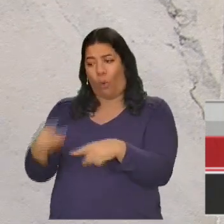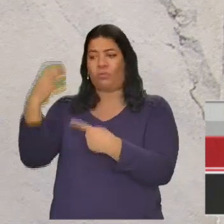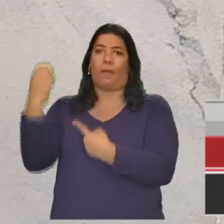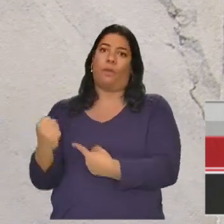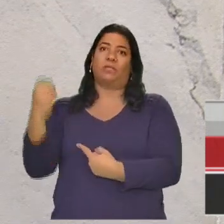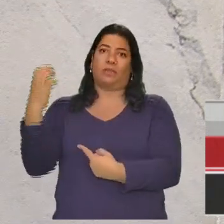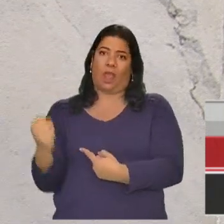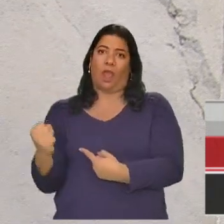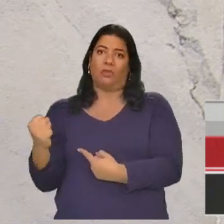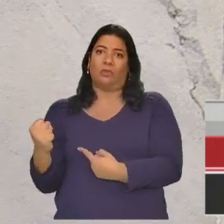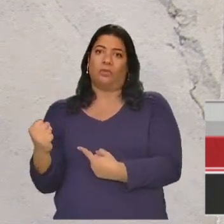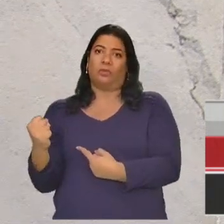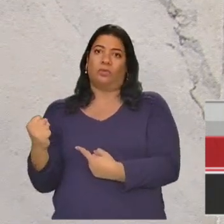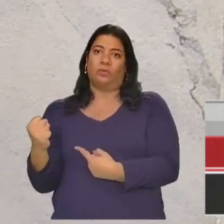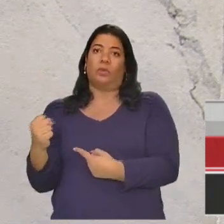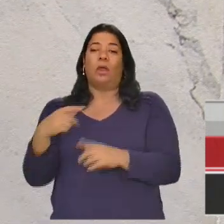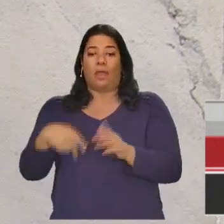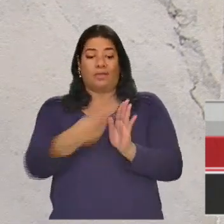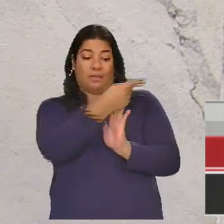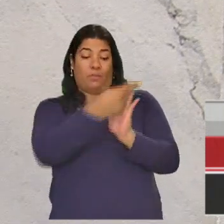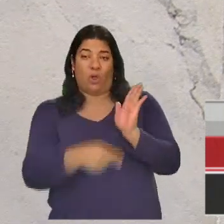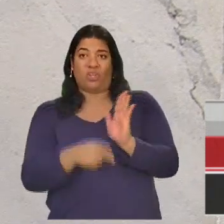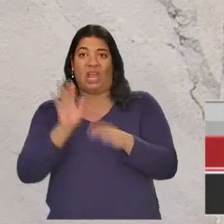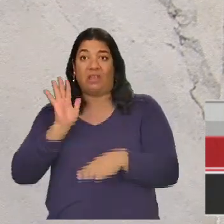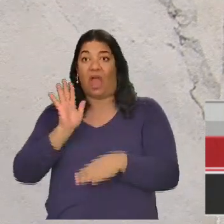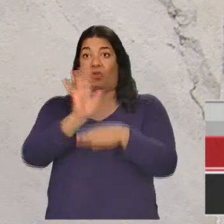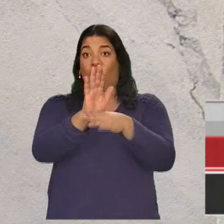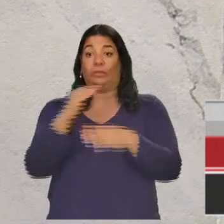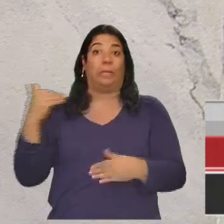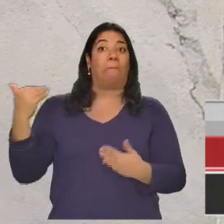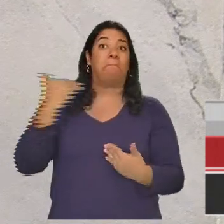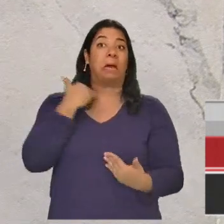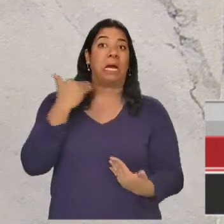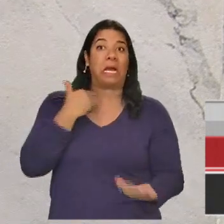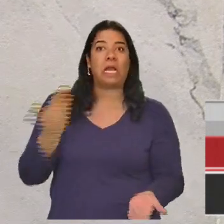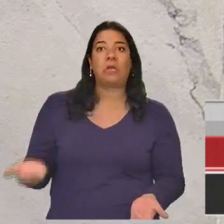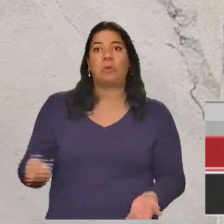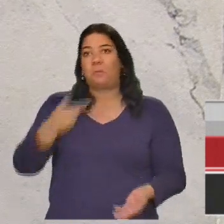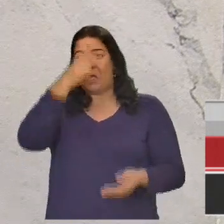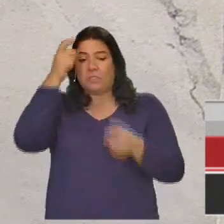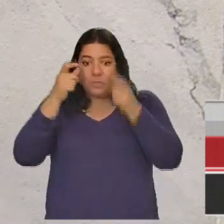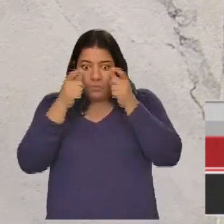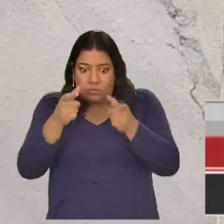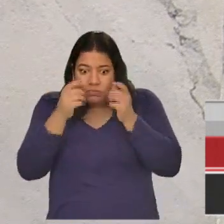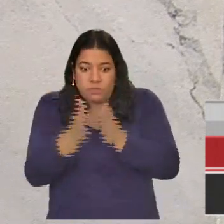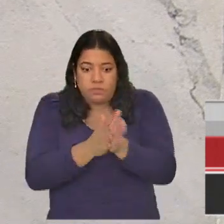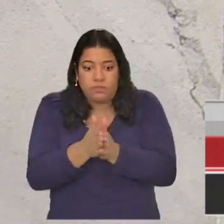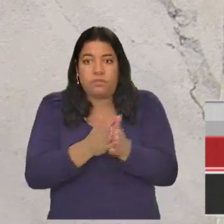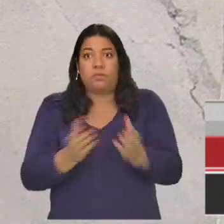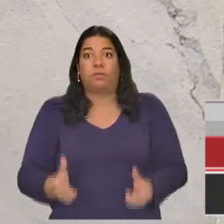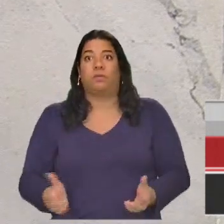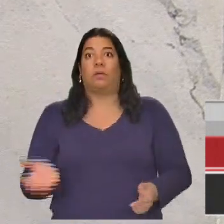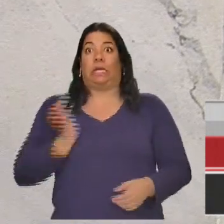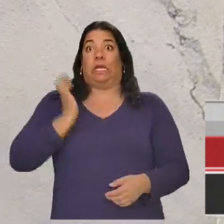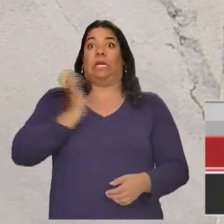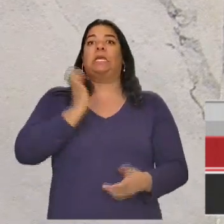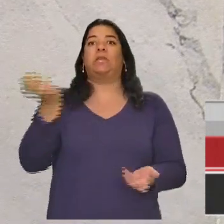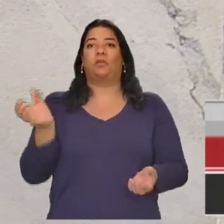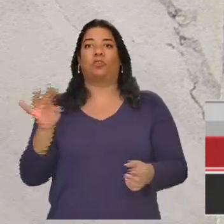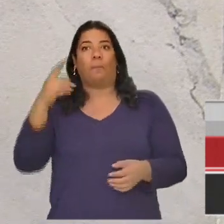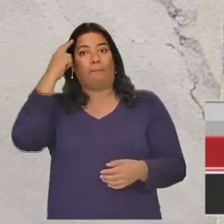mais os banqueiros rentistas e especuladores da dívida